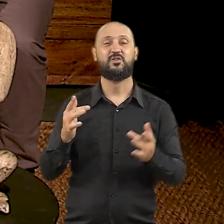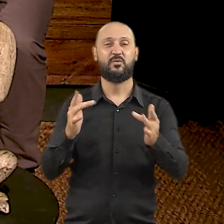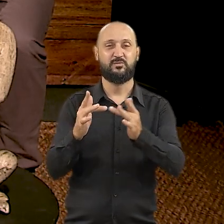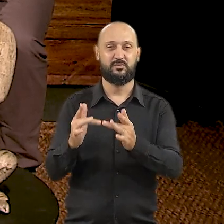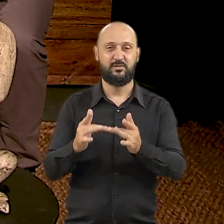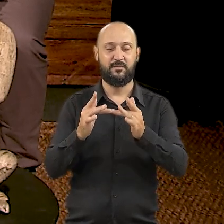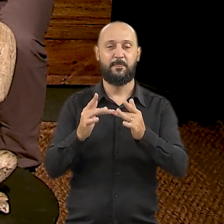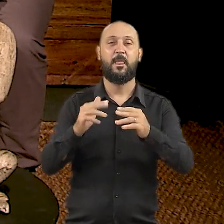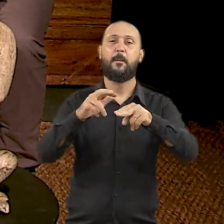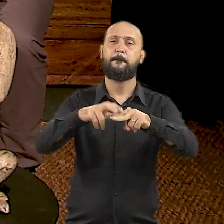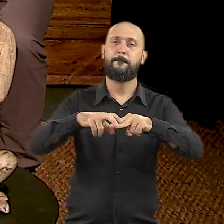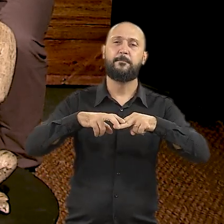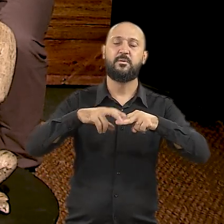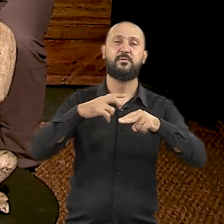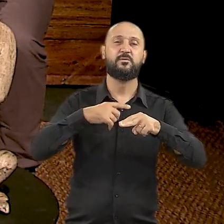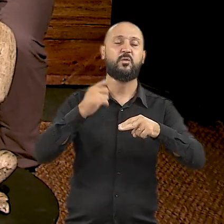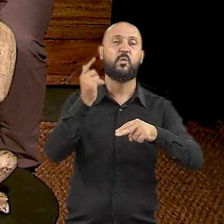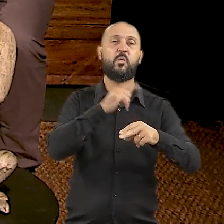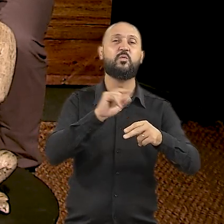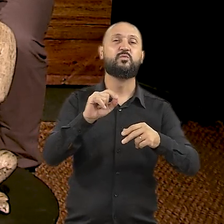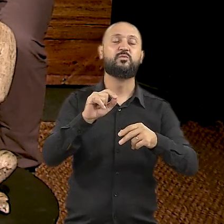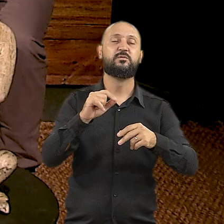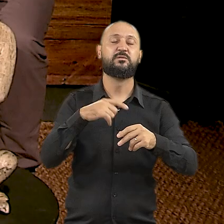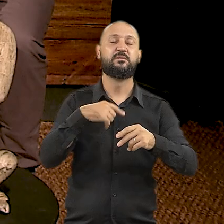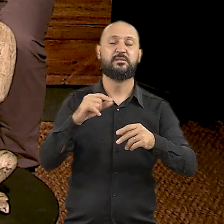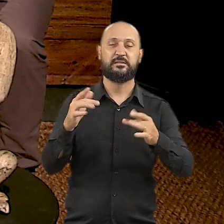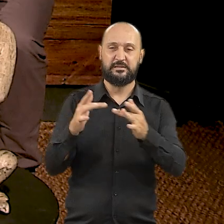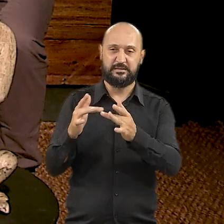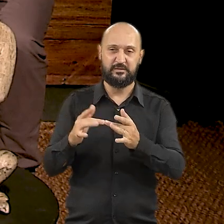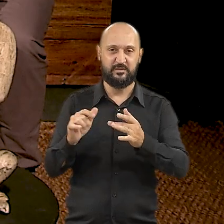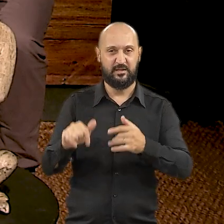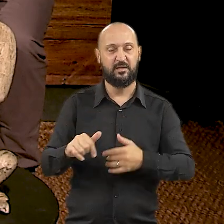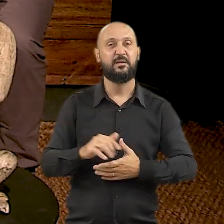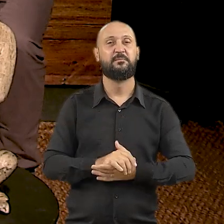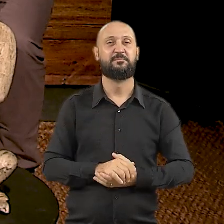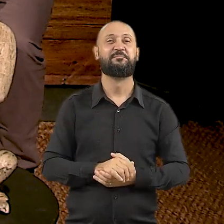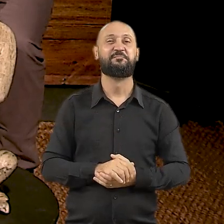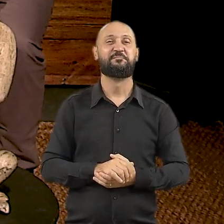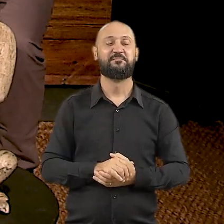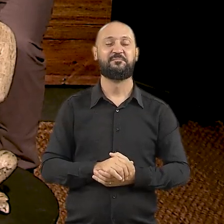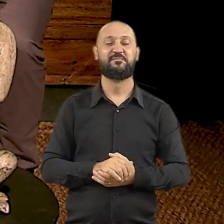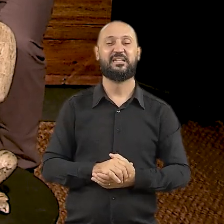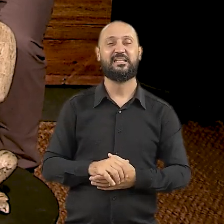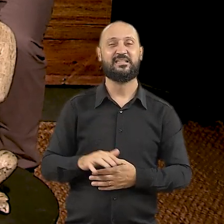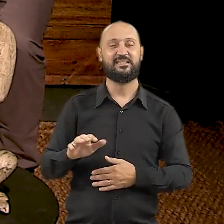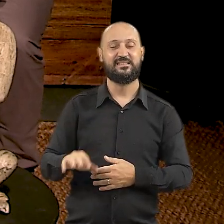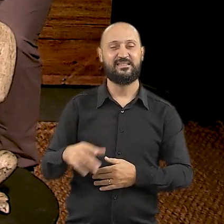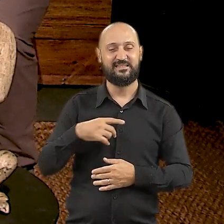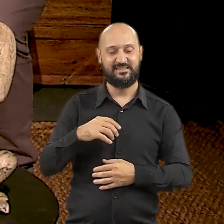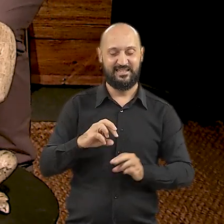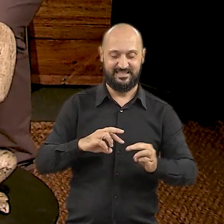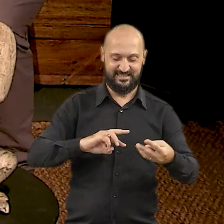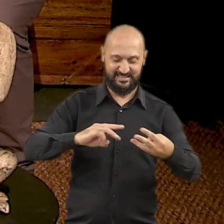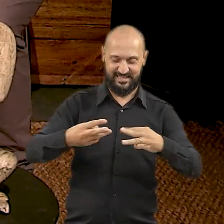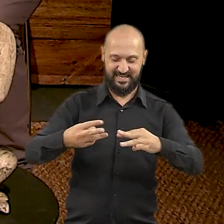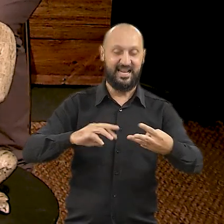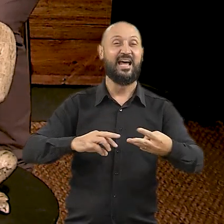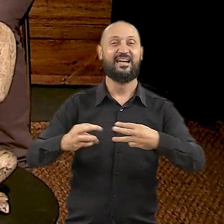essa coisa. E por isso eu me dou tão bem para fazer as coisas coisa ternária, assim. Das